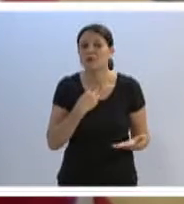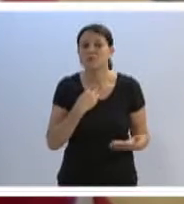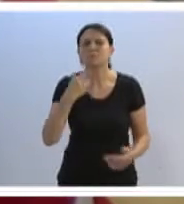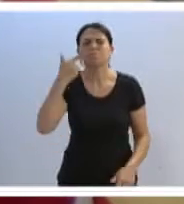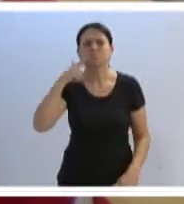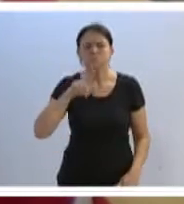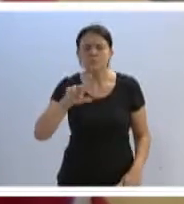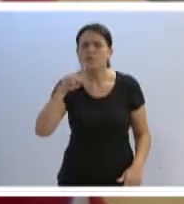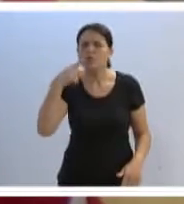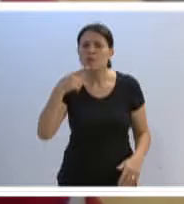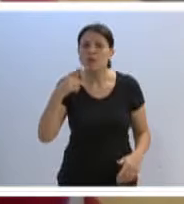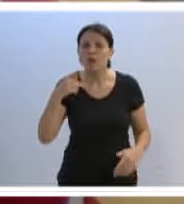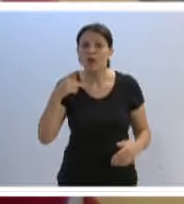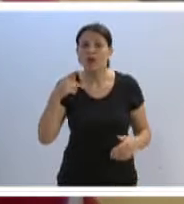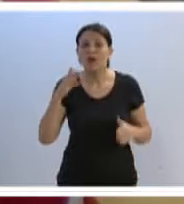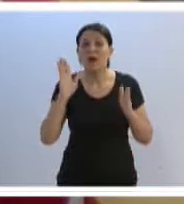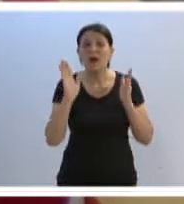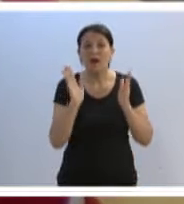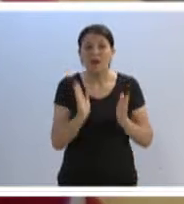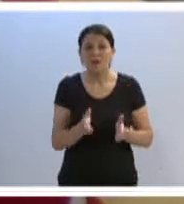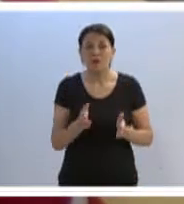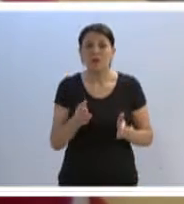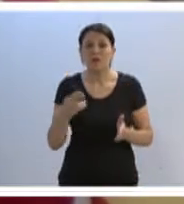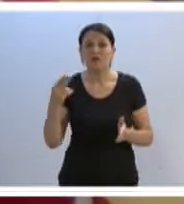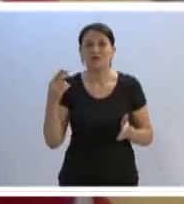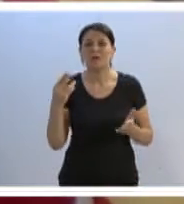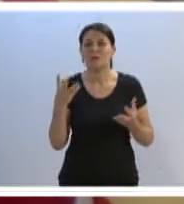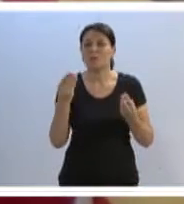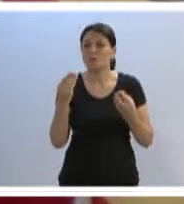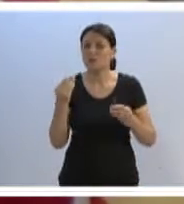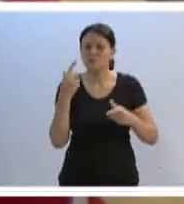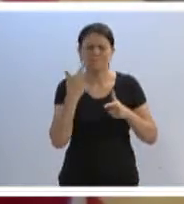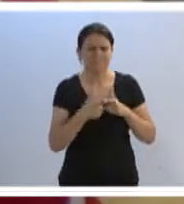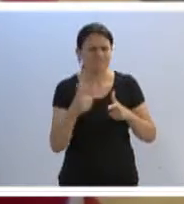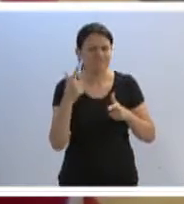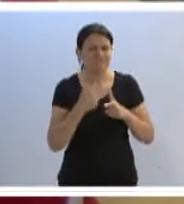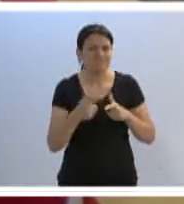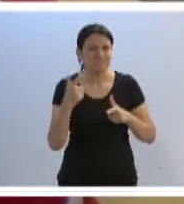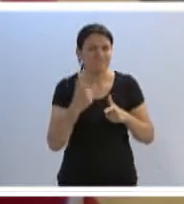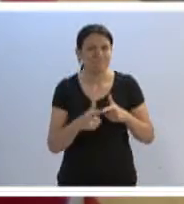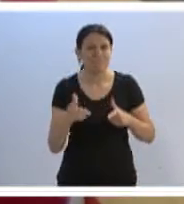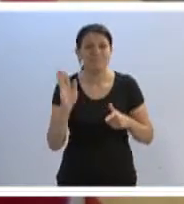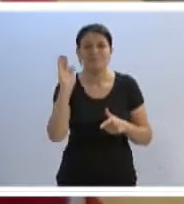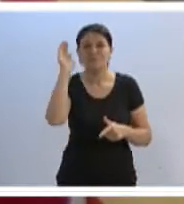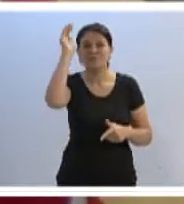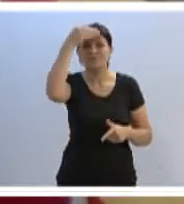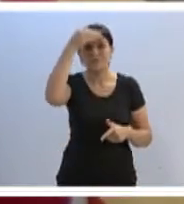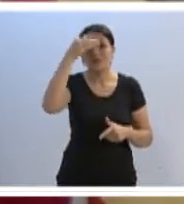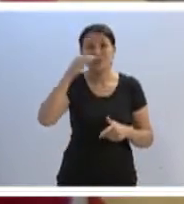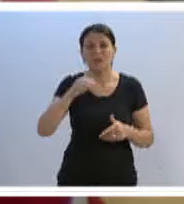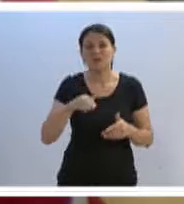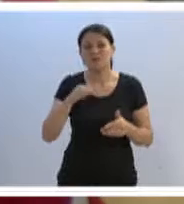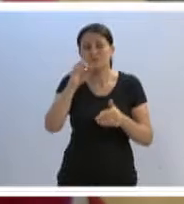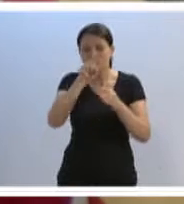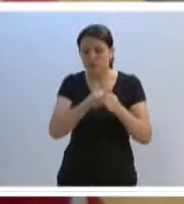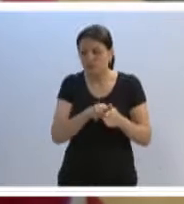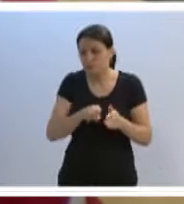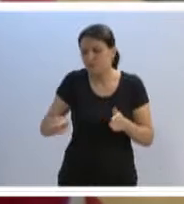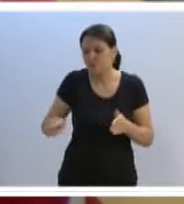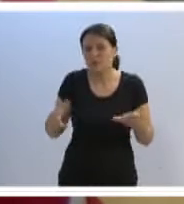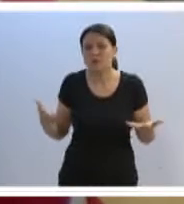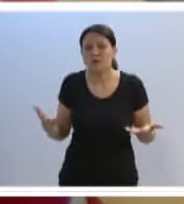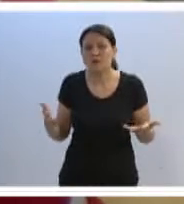estamos completando numa pasta que é problemática, com várias questões que estão sendo colocadas, o prefeito exonerou e não tinha uma alternativa para botar no